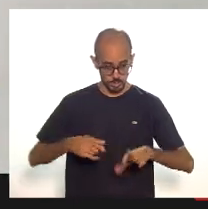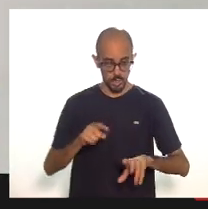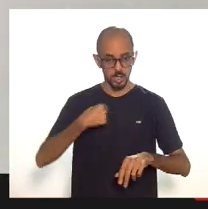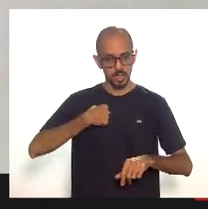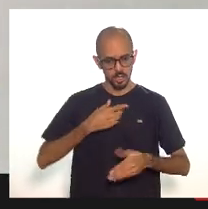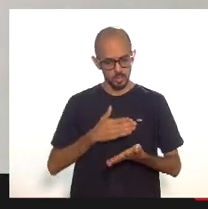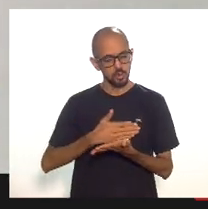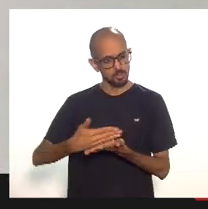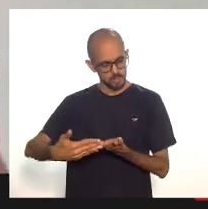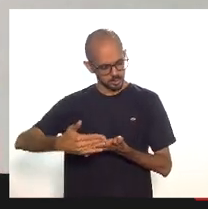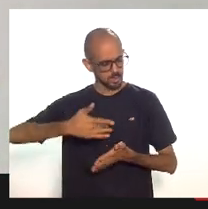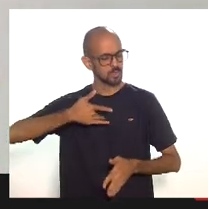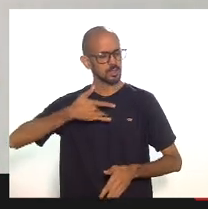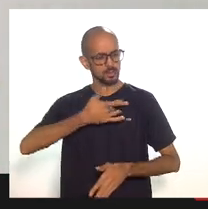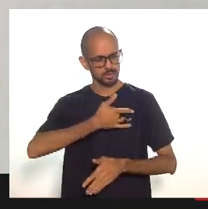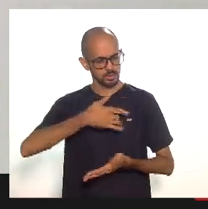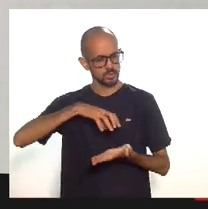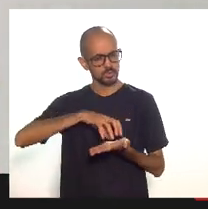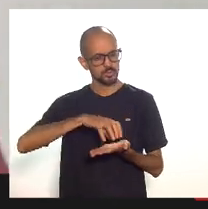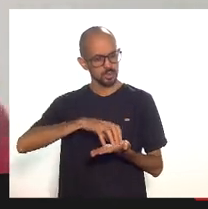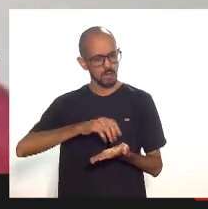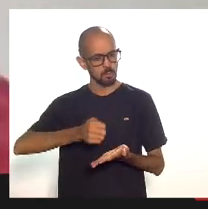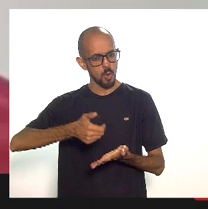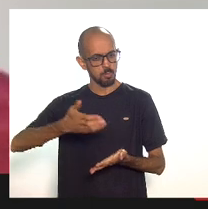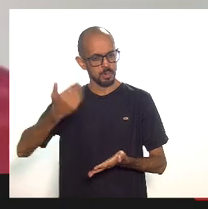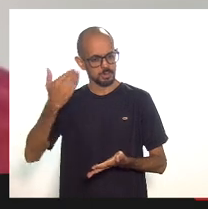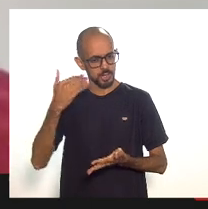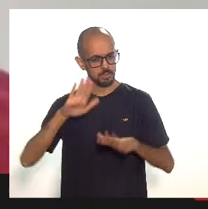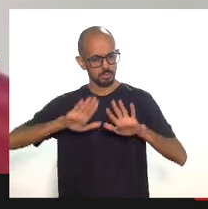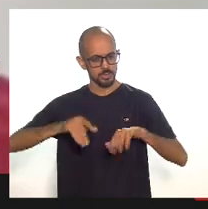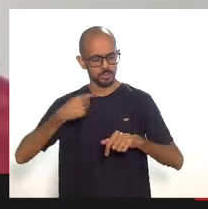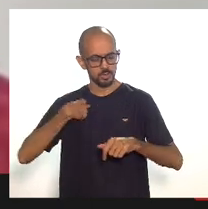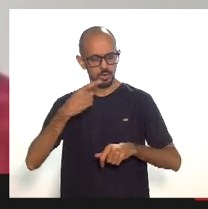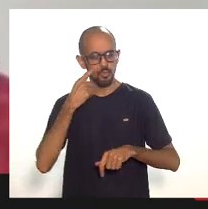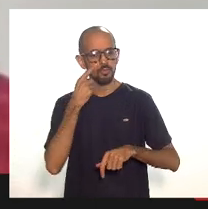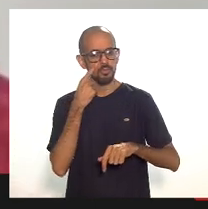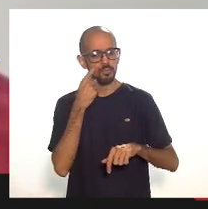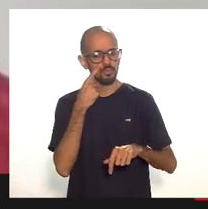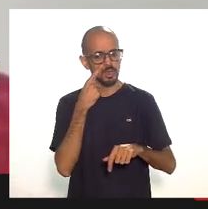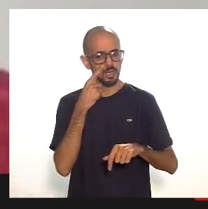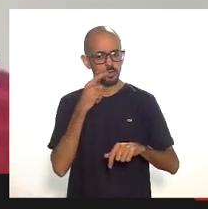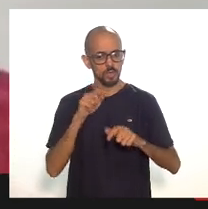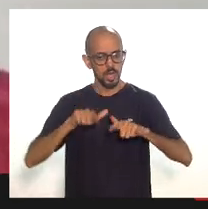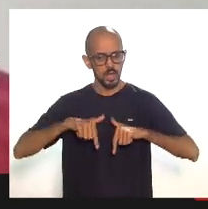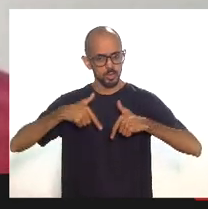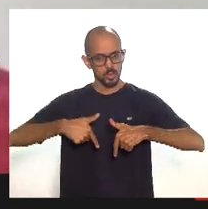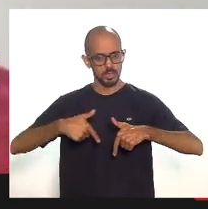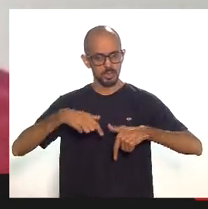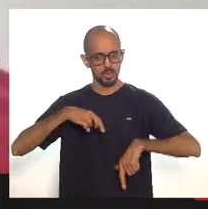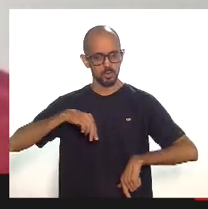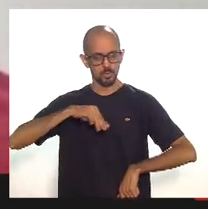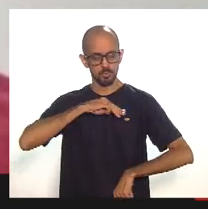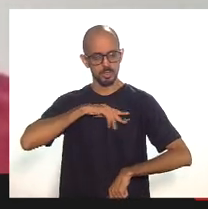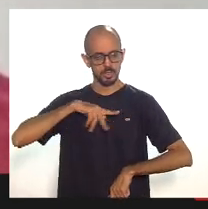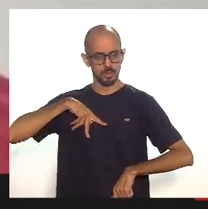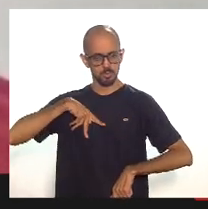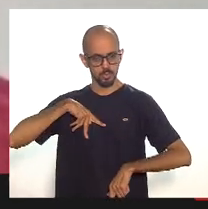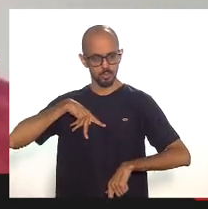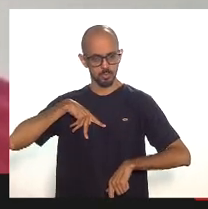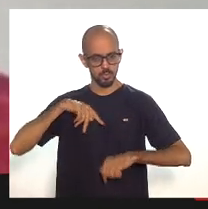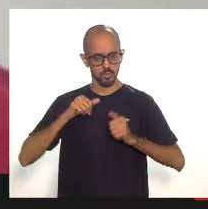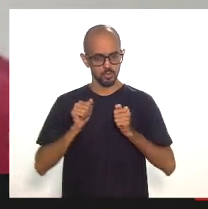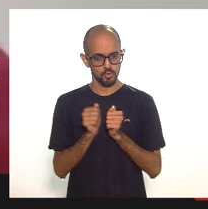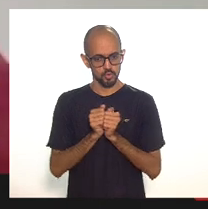há algum tempo, há pouco tempo, mas estou fazendo levantamento de que a atuação do Ministério Público, né, por intermédio